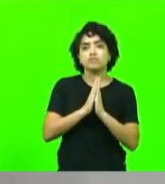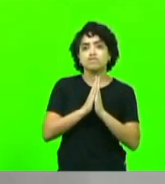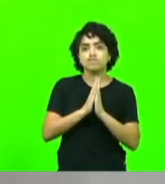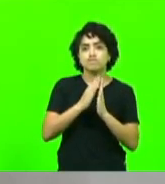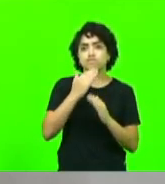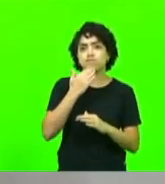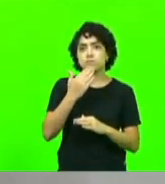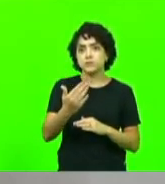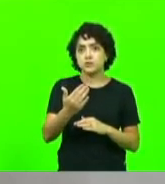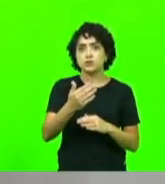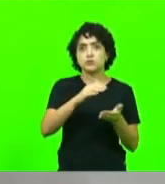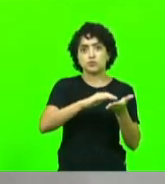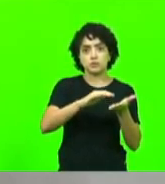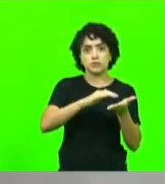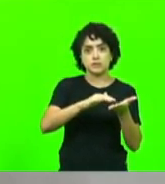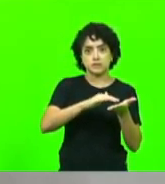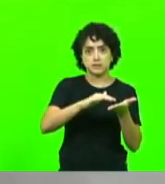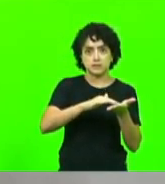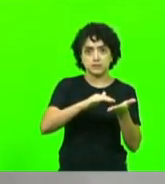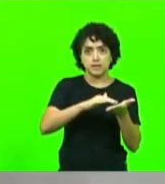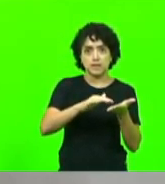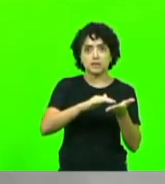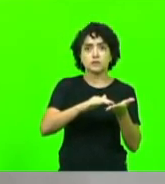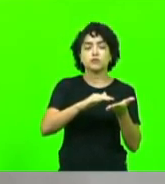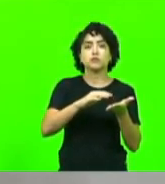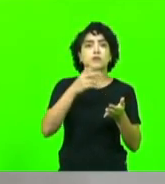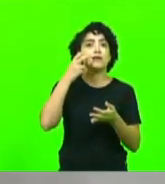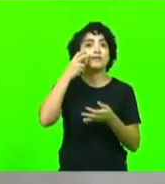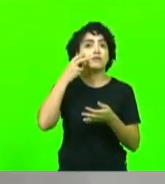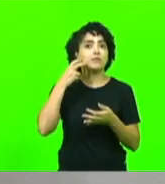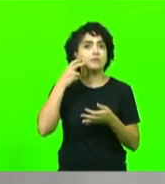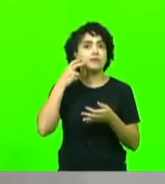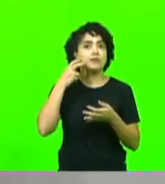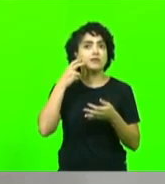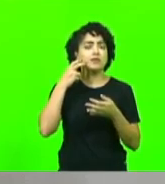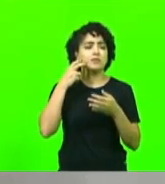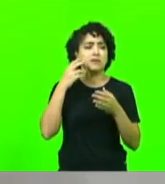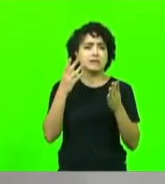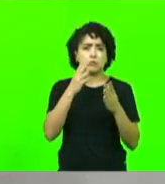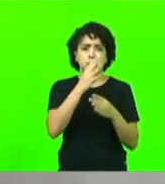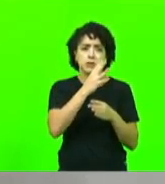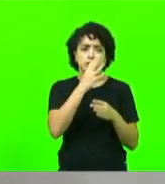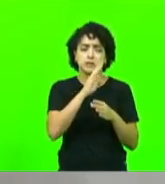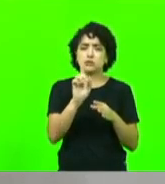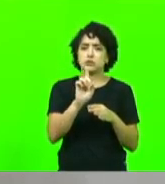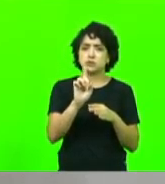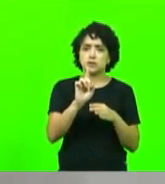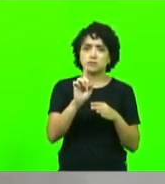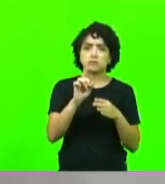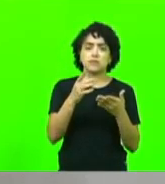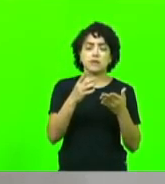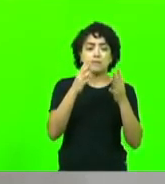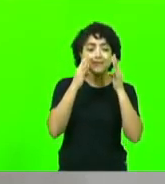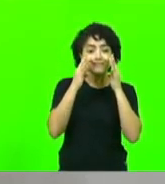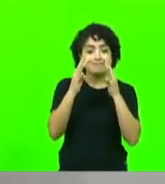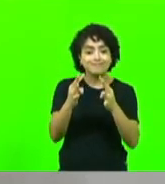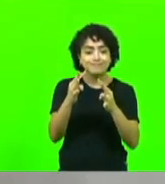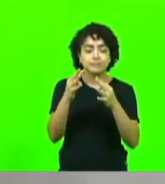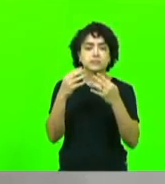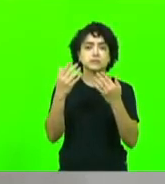ao nosso secretário Vampiro, né, não crítica, mas um apelo, para dar atenção, botar lá